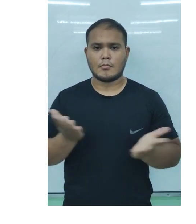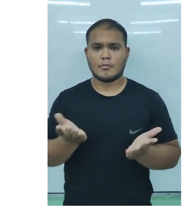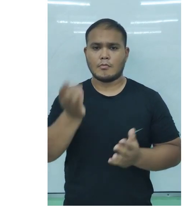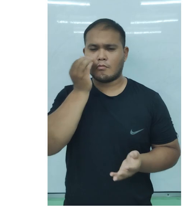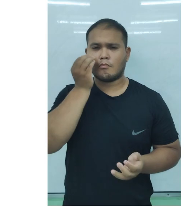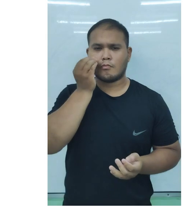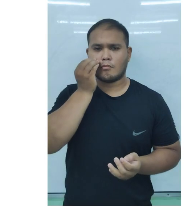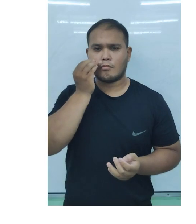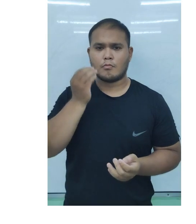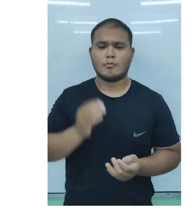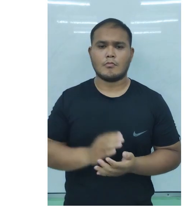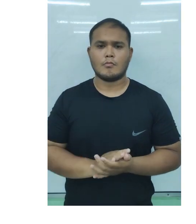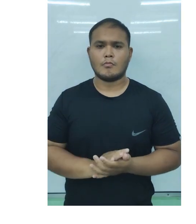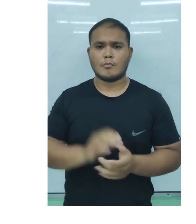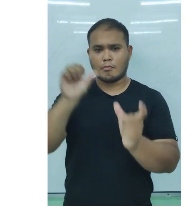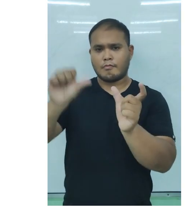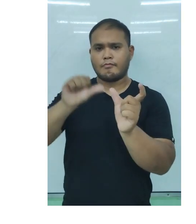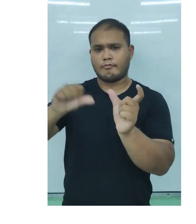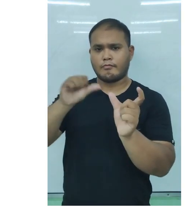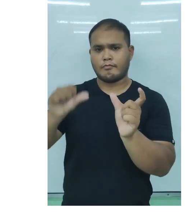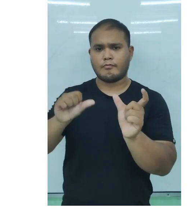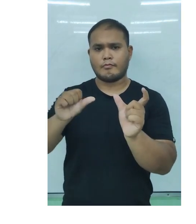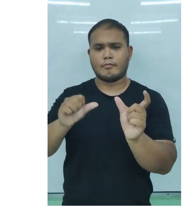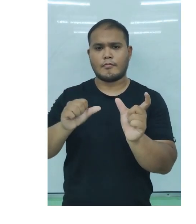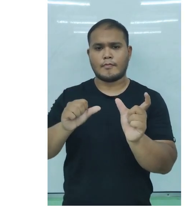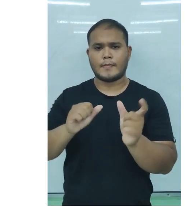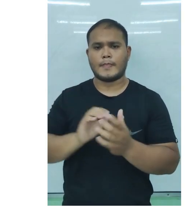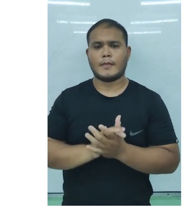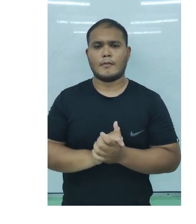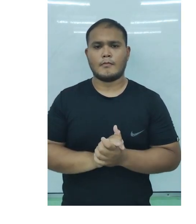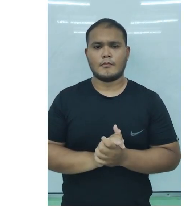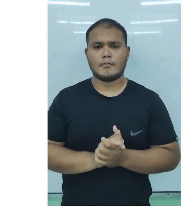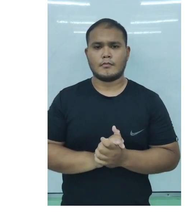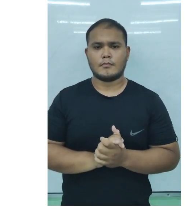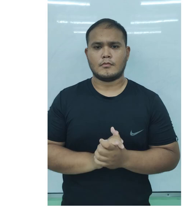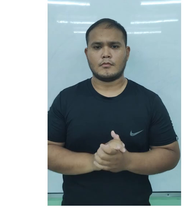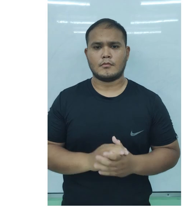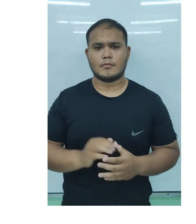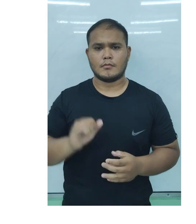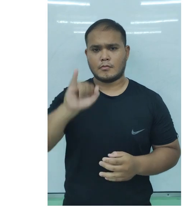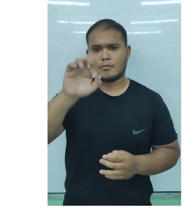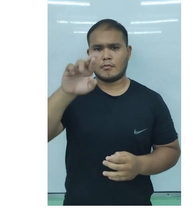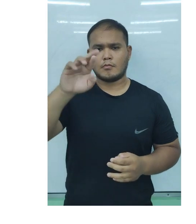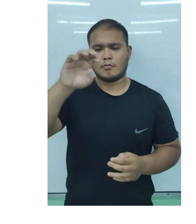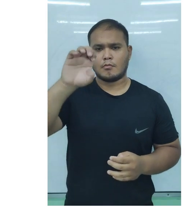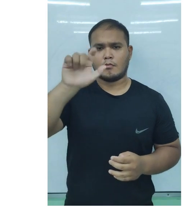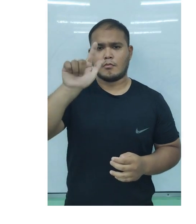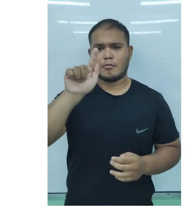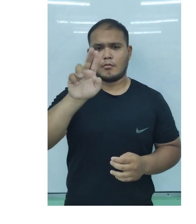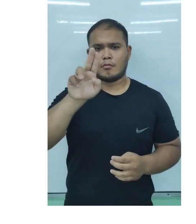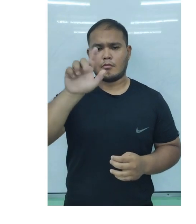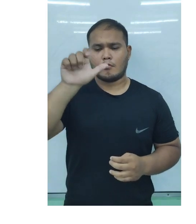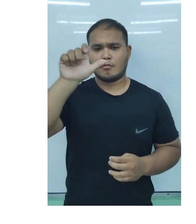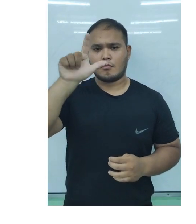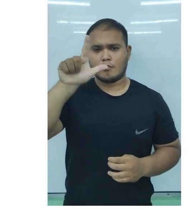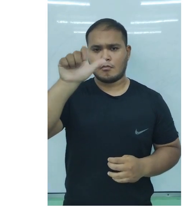irregulares. Temos aqui o melhor. No singular, nominativo e